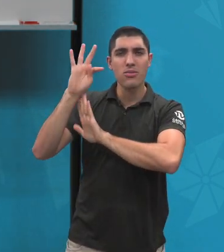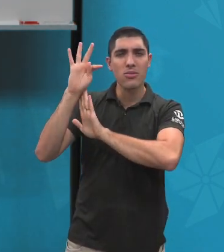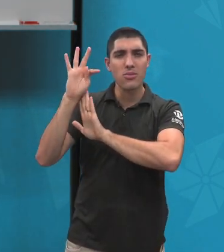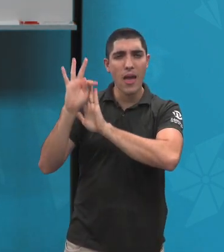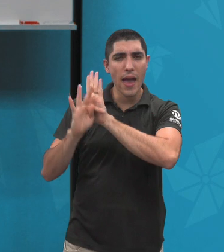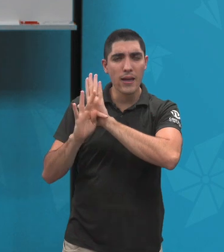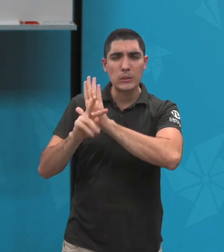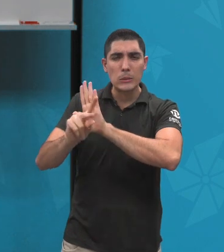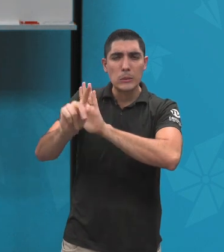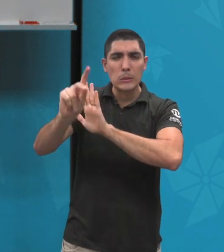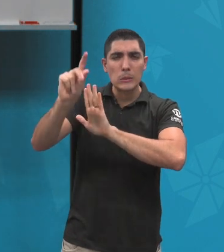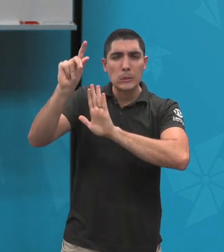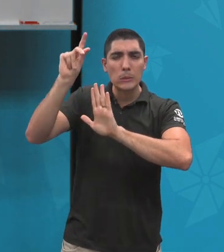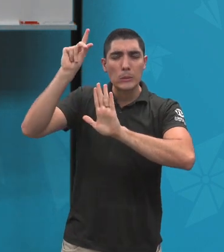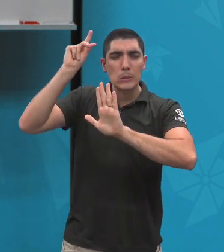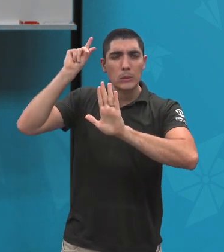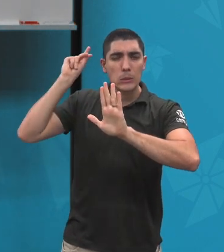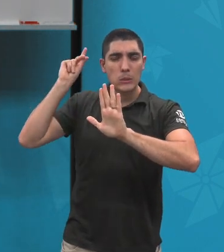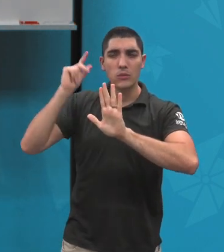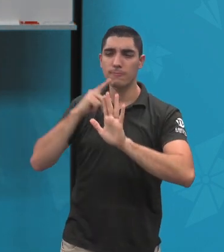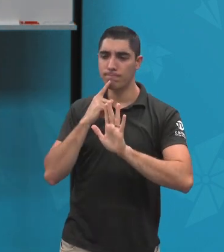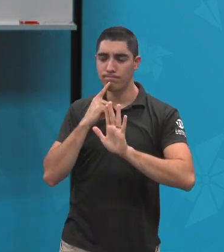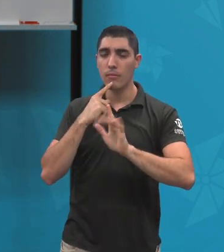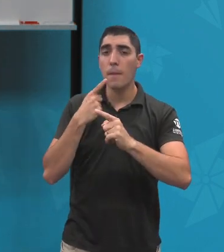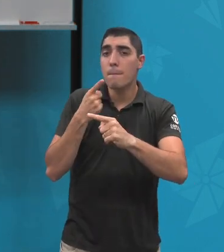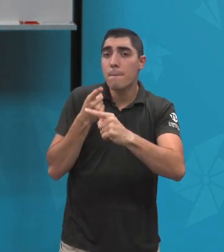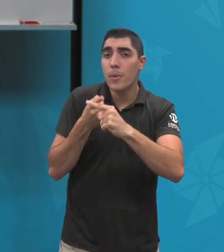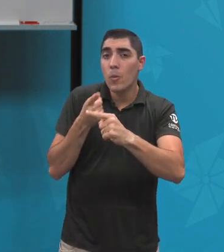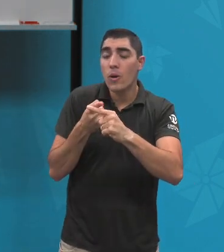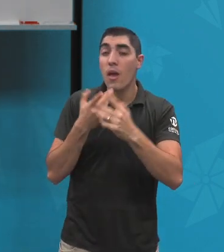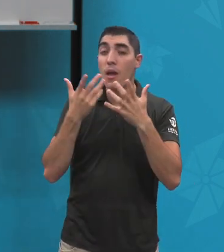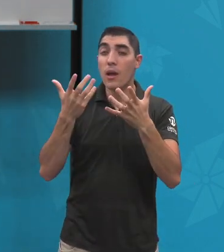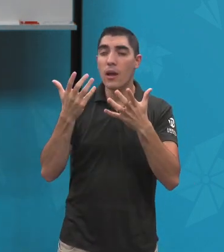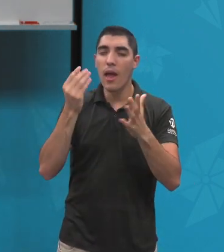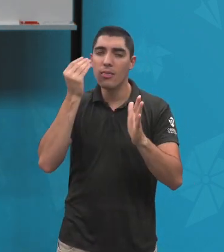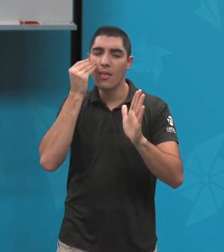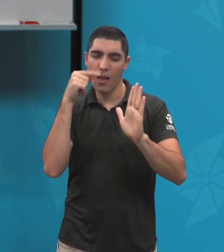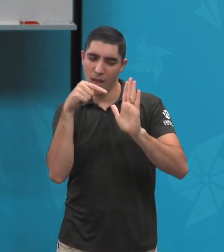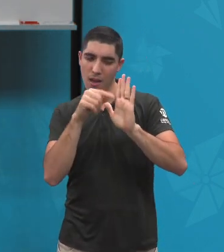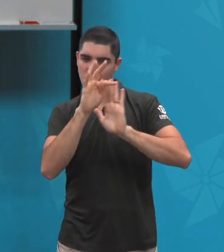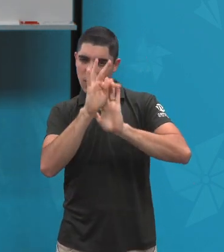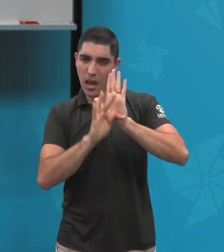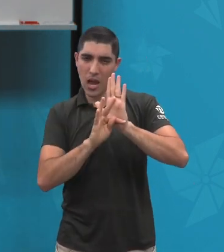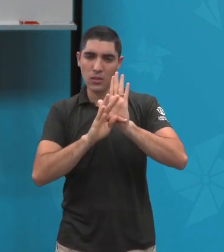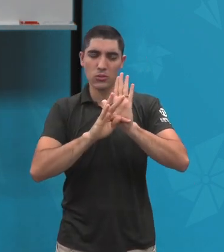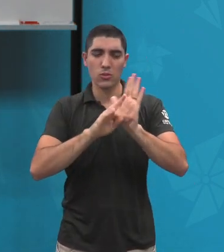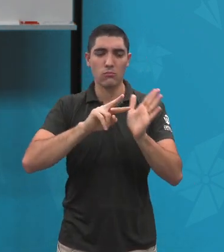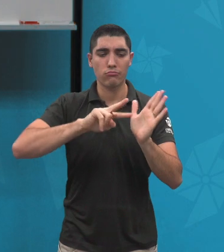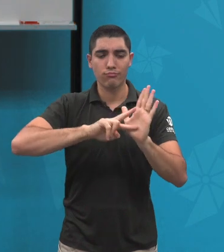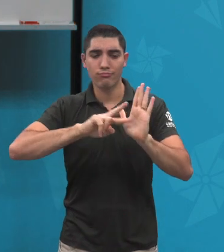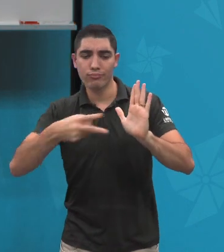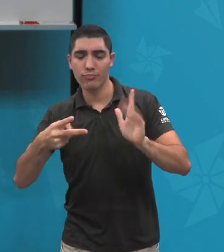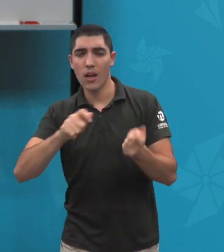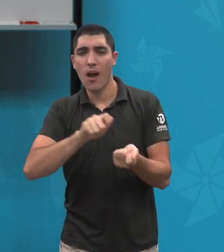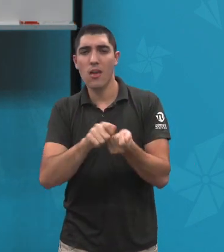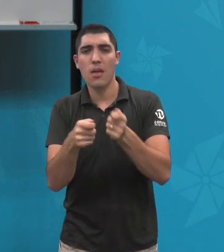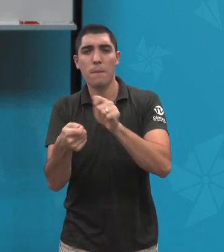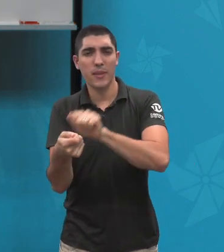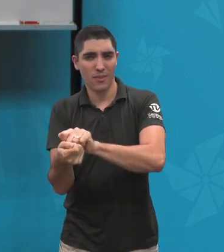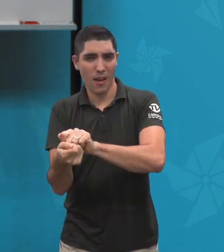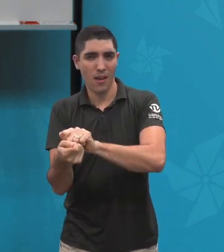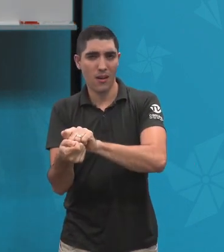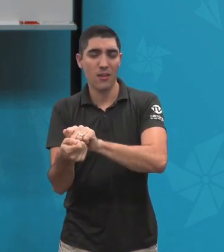língua original, o interesse em tentar fazer outras interpretações além daquela que foi